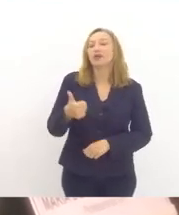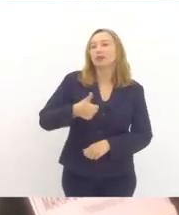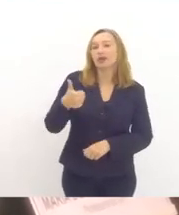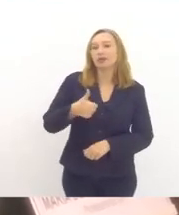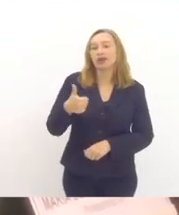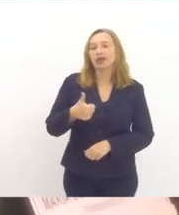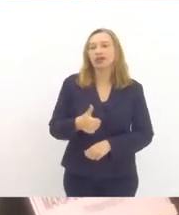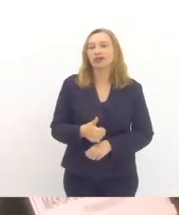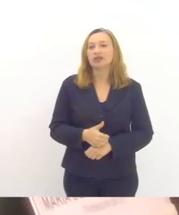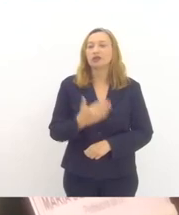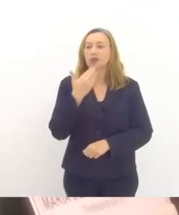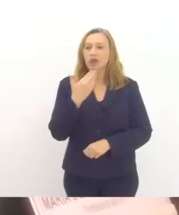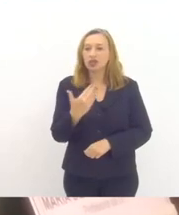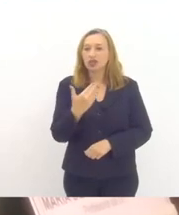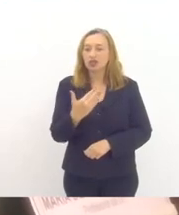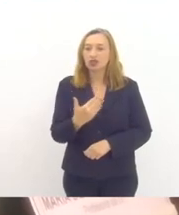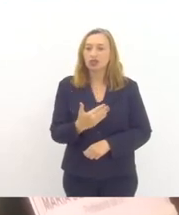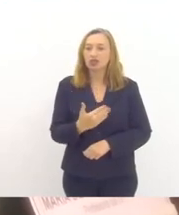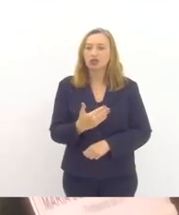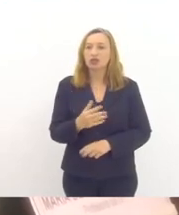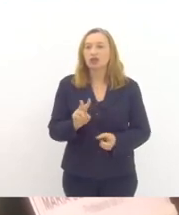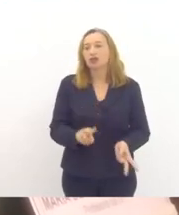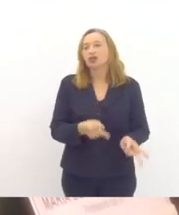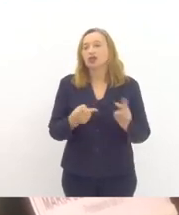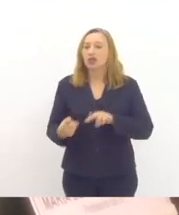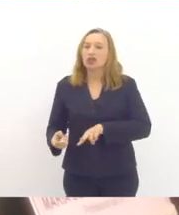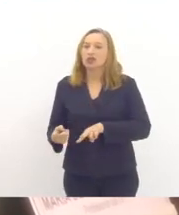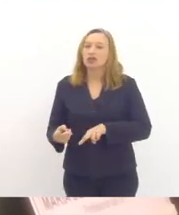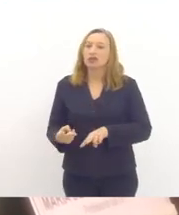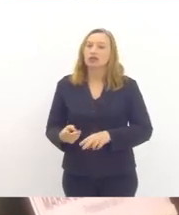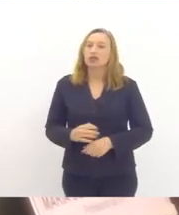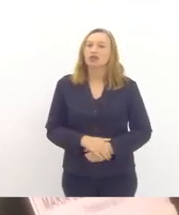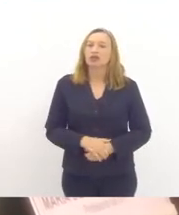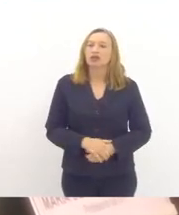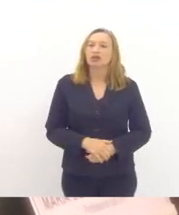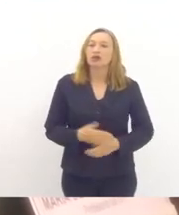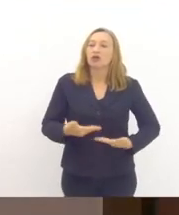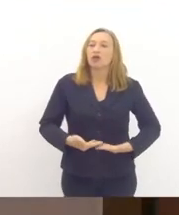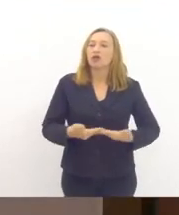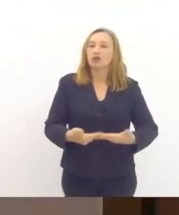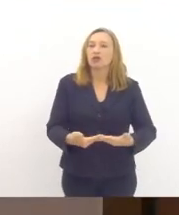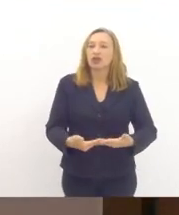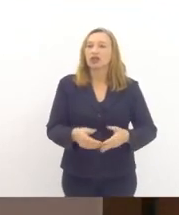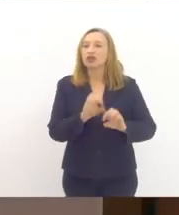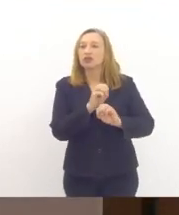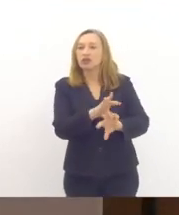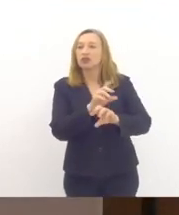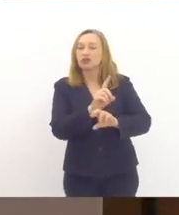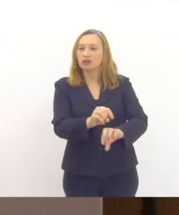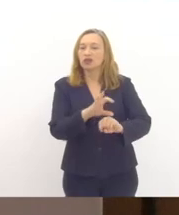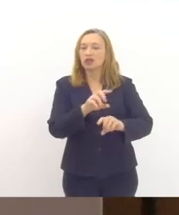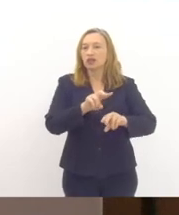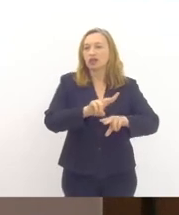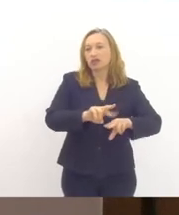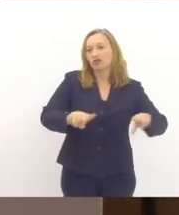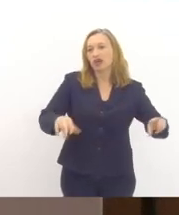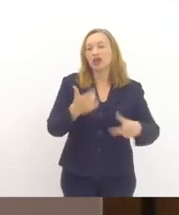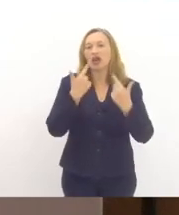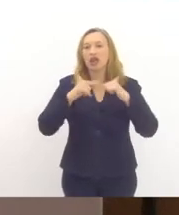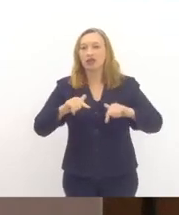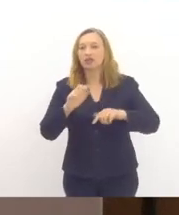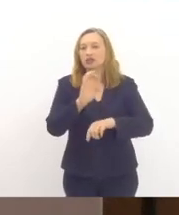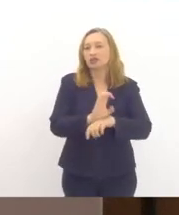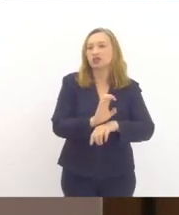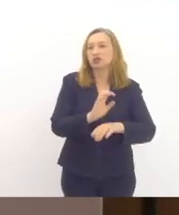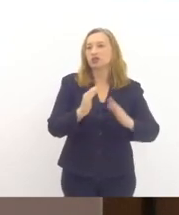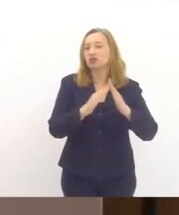primeira solicitação de encaminhamento é que se garanta a oferta de educação plurilingue nas escolas públicas do Estado do